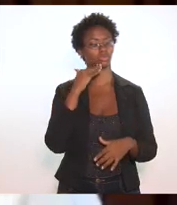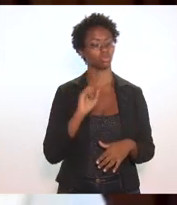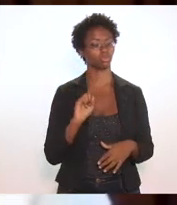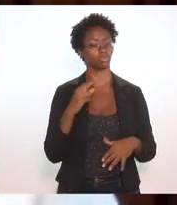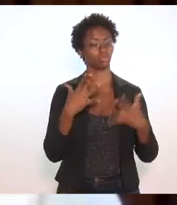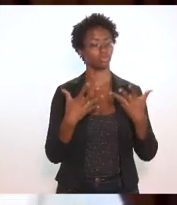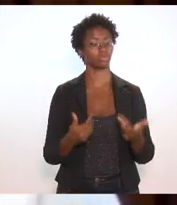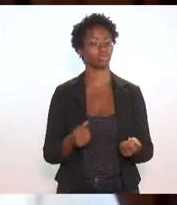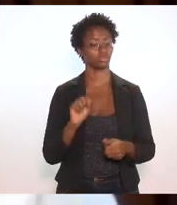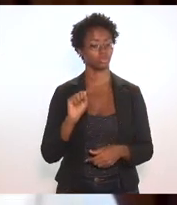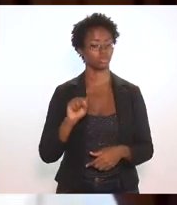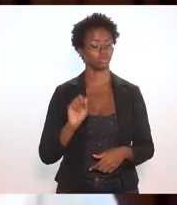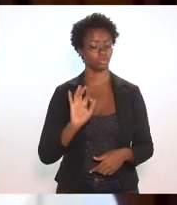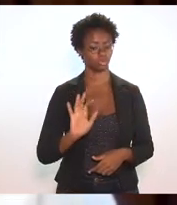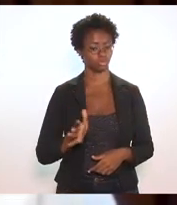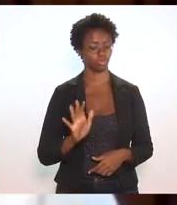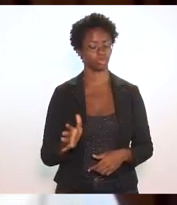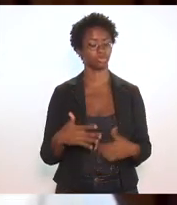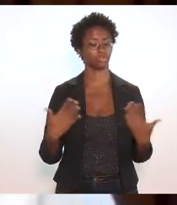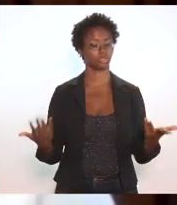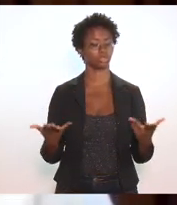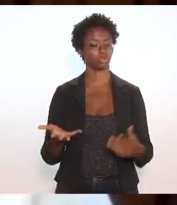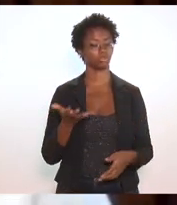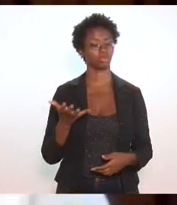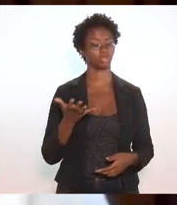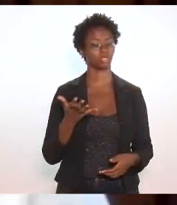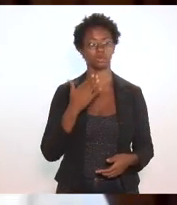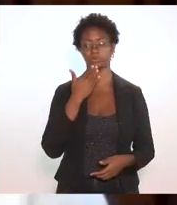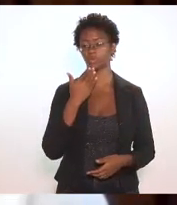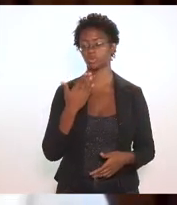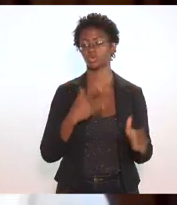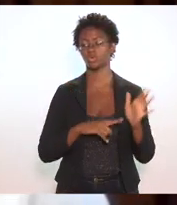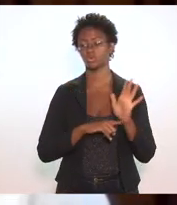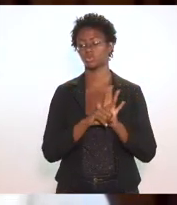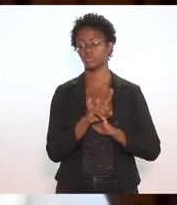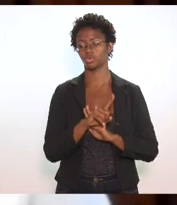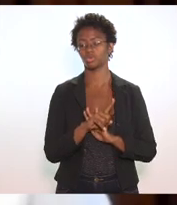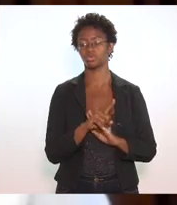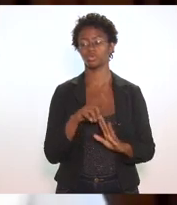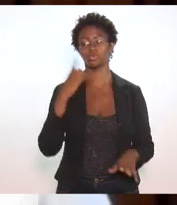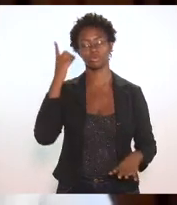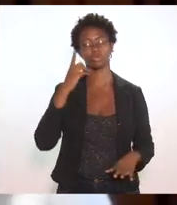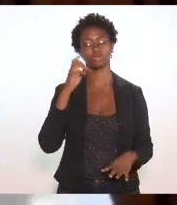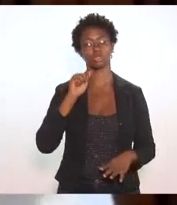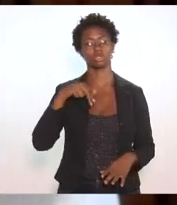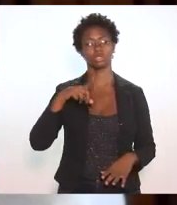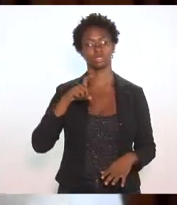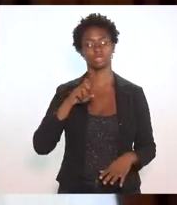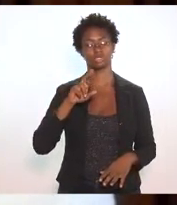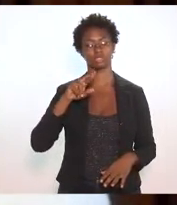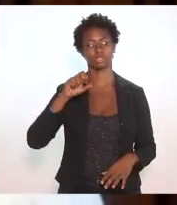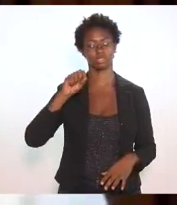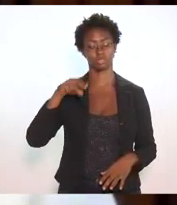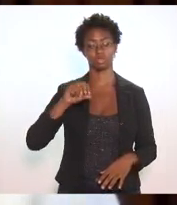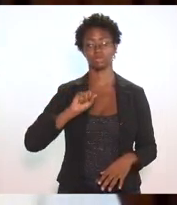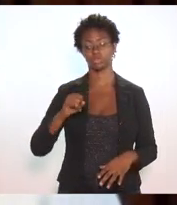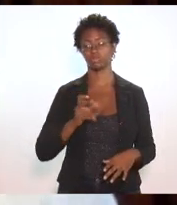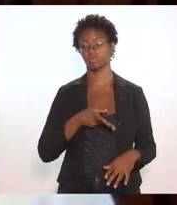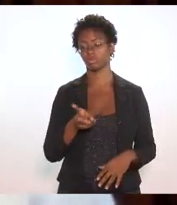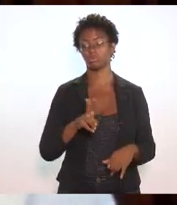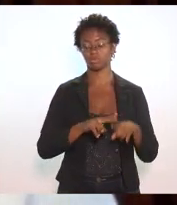acolhidos. Eu queria sondar o deputado Anderson se ele vai manter esse destaque, porque, na verdade, a matéria trata de escolas